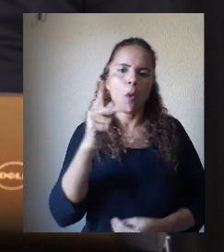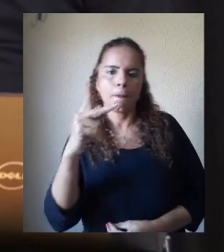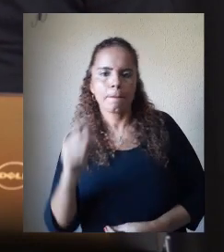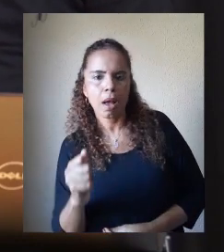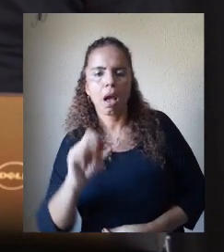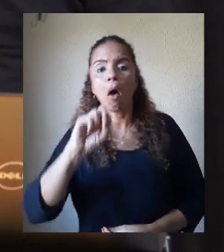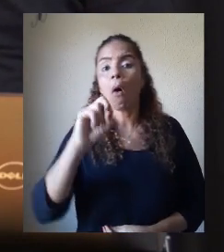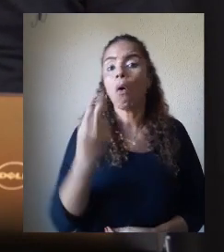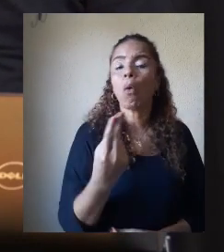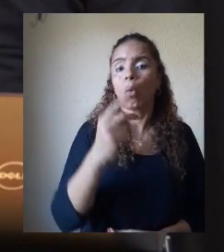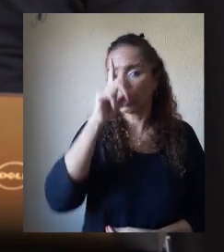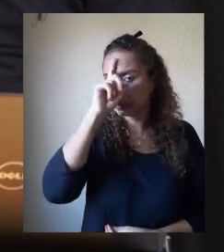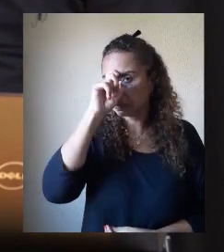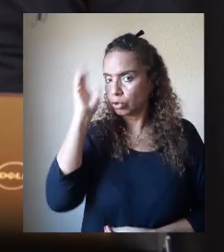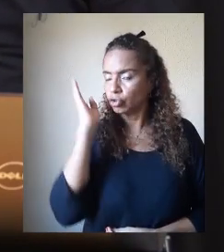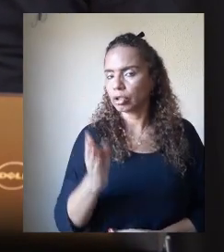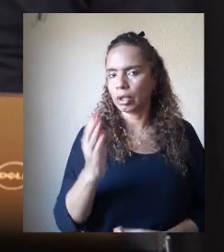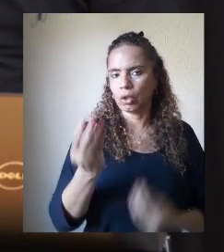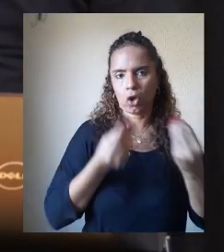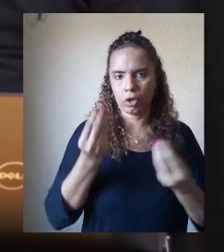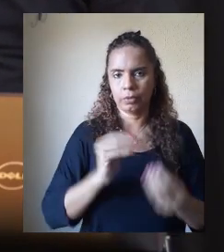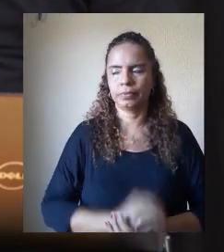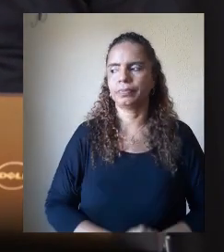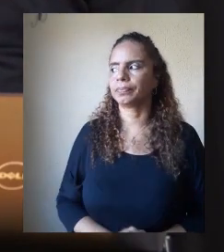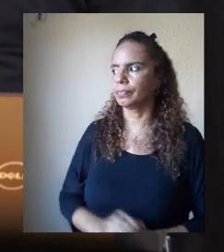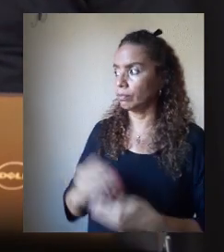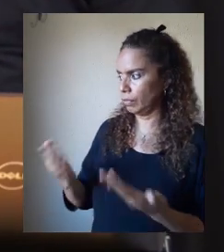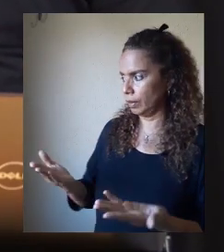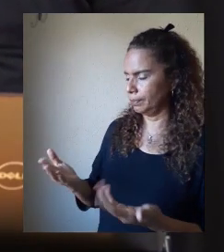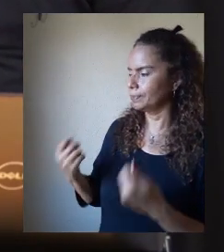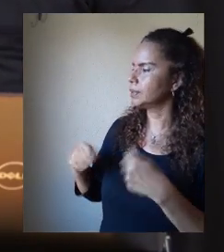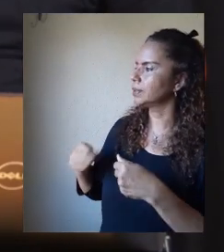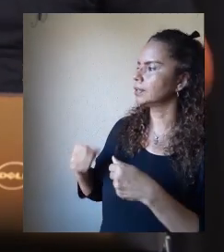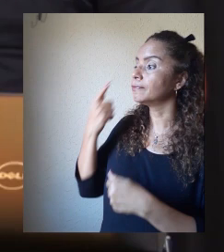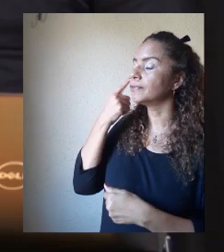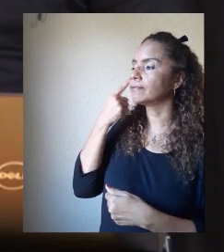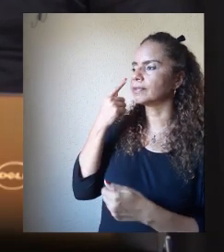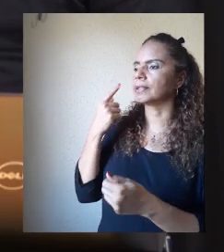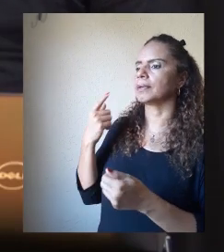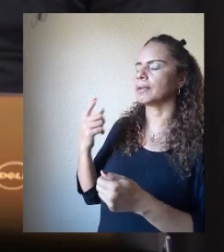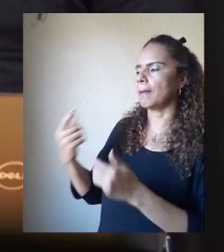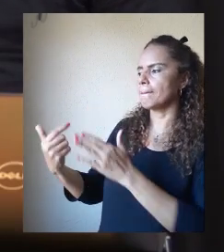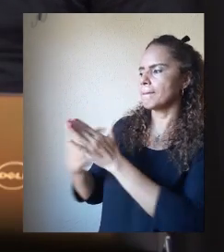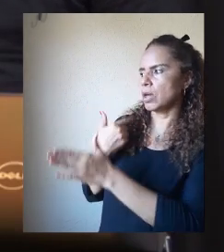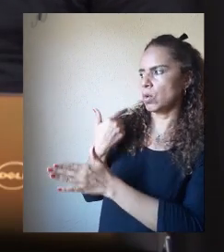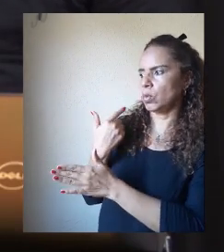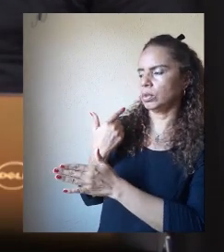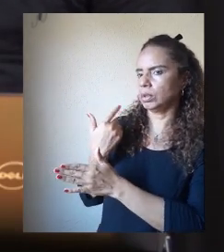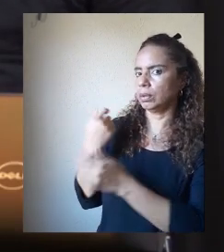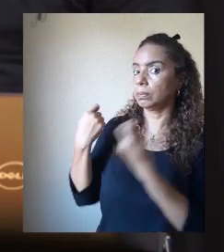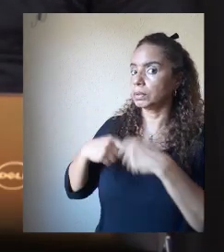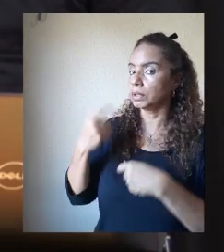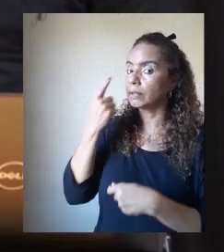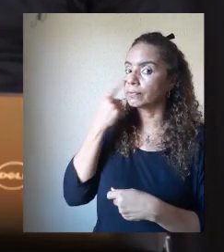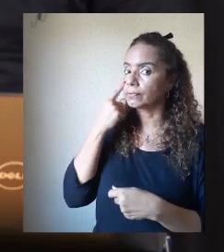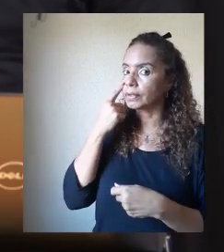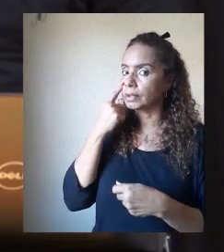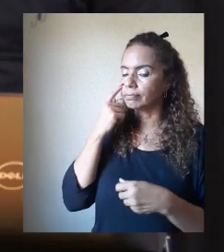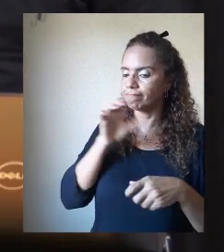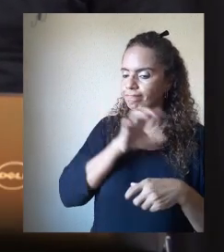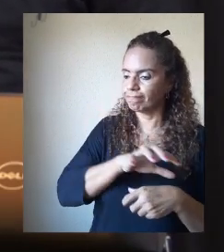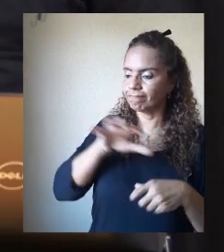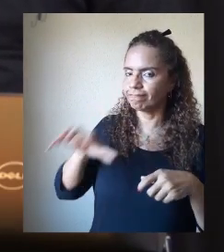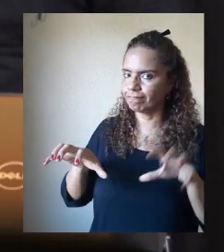dividir essa pergunta, né, em dois cenários. Se você depende do Sistema Único